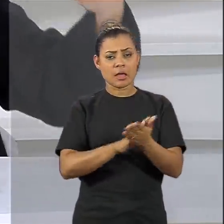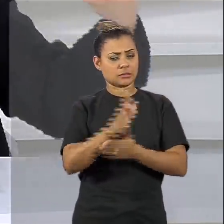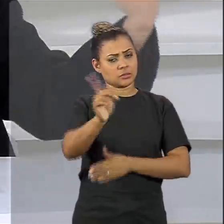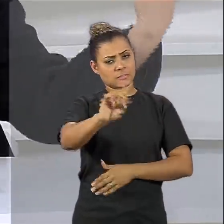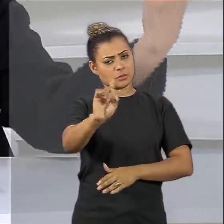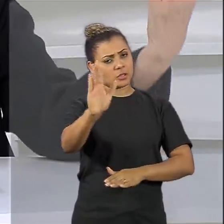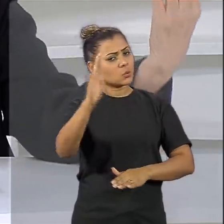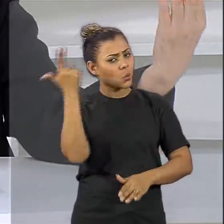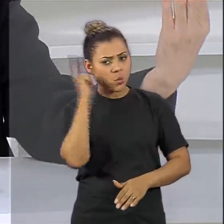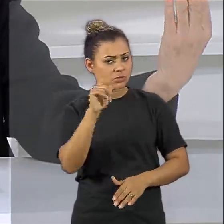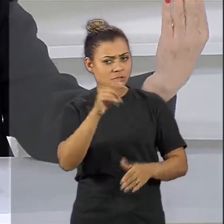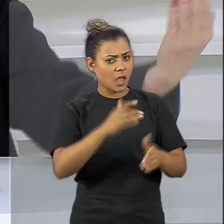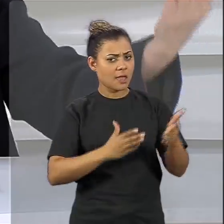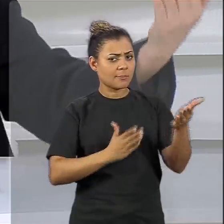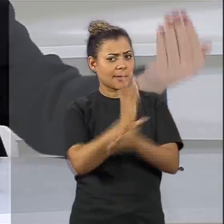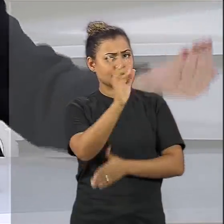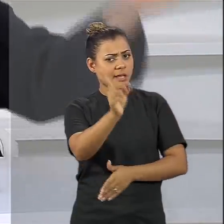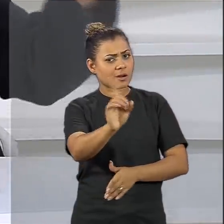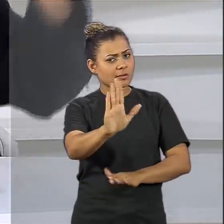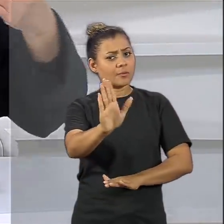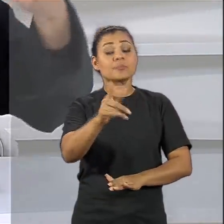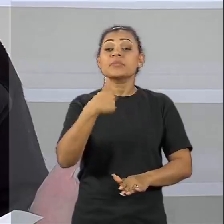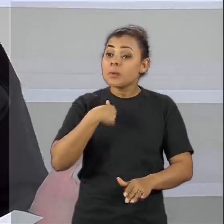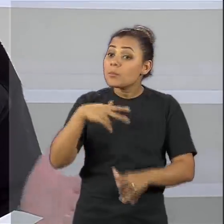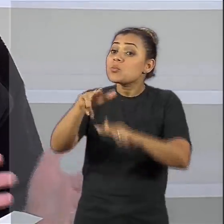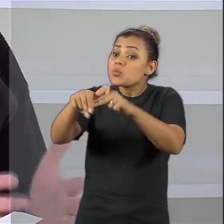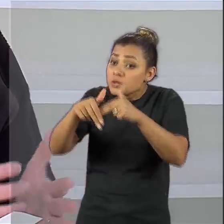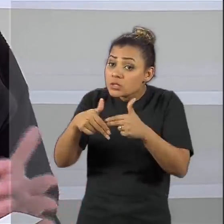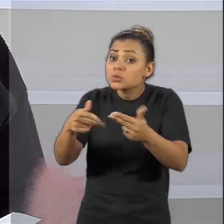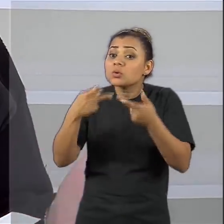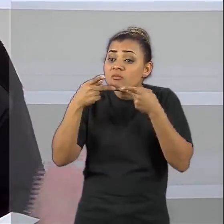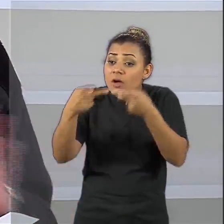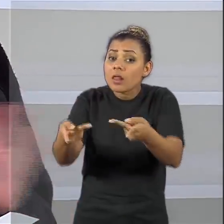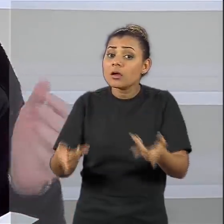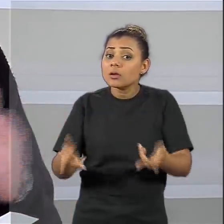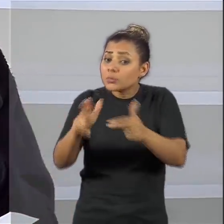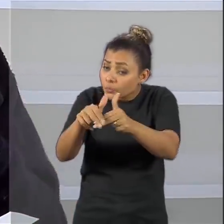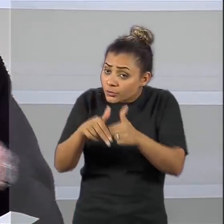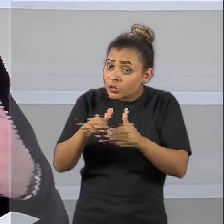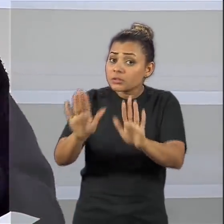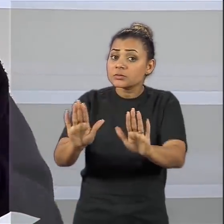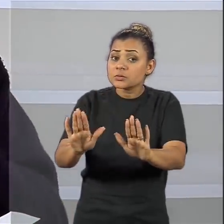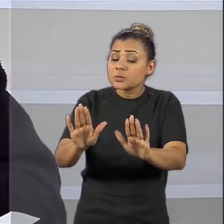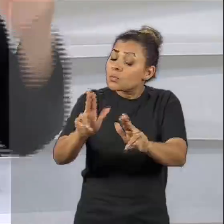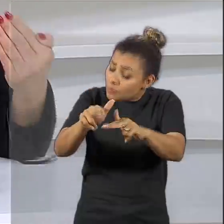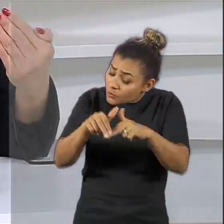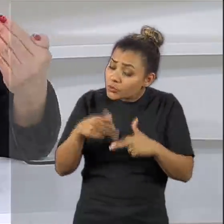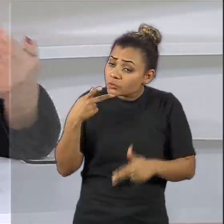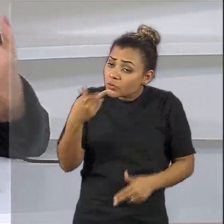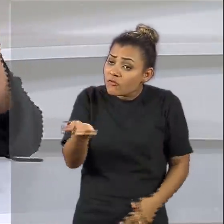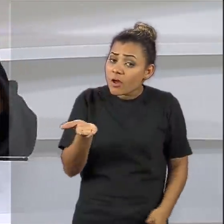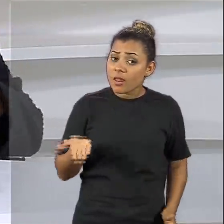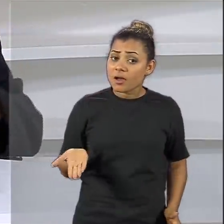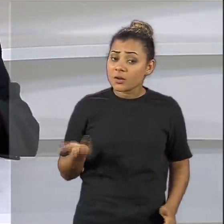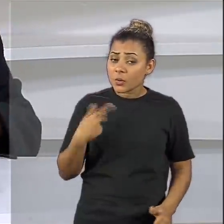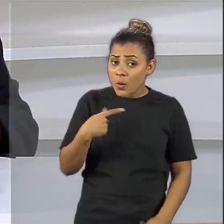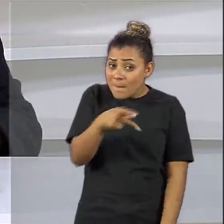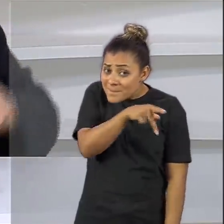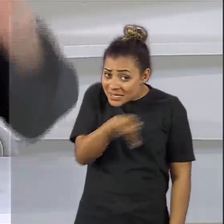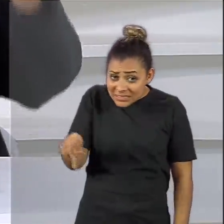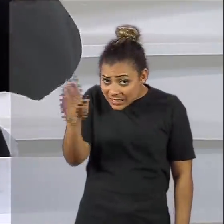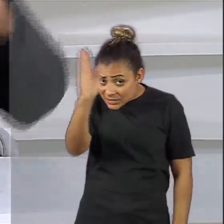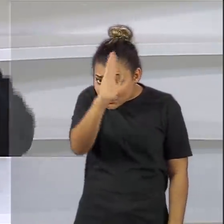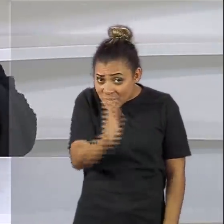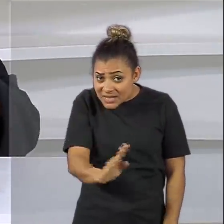necessário, pode ser bom, pode ser ruim, sei lá. Mas o que eu estou falando é exato. Em termos eleitorais... Eu estou falando exatamente isso, que o presidencialismo